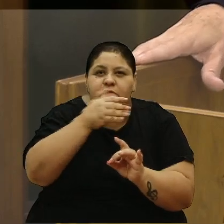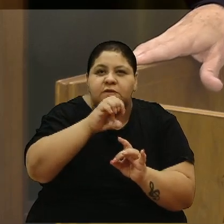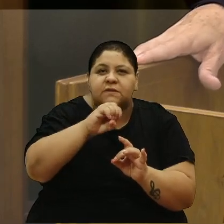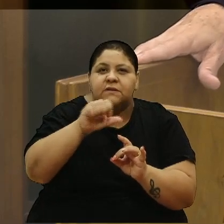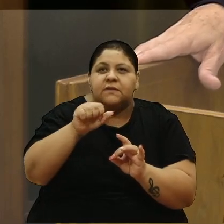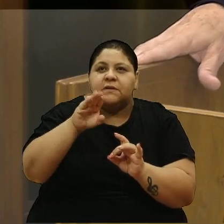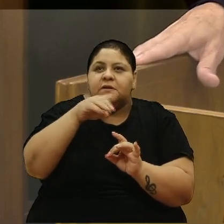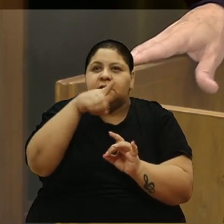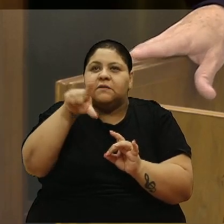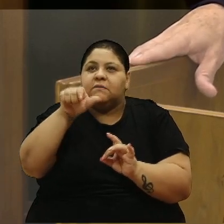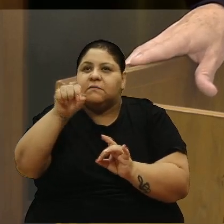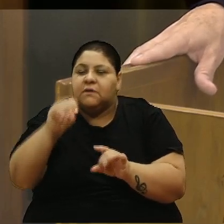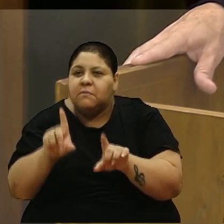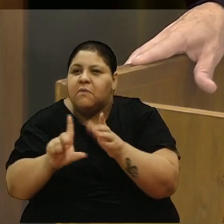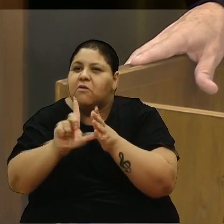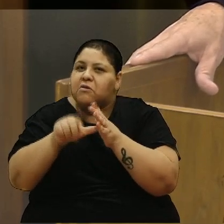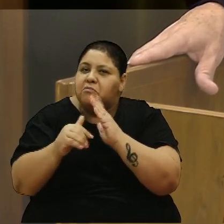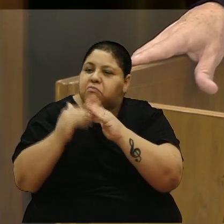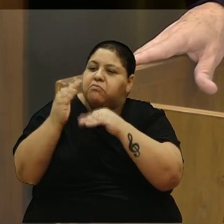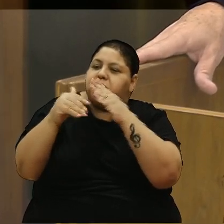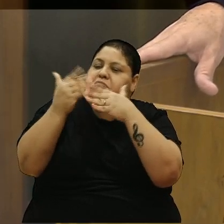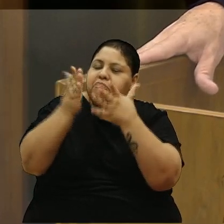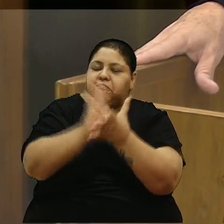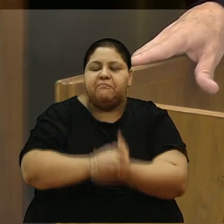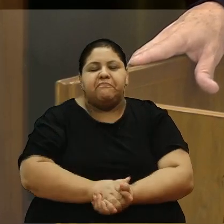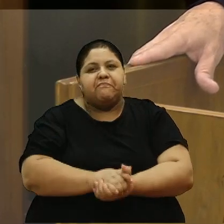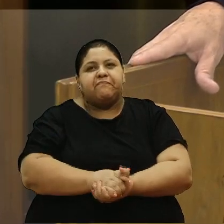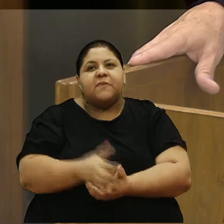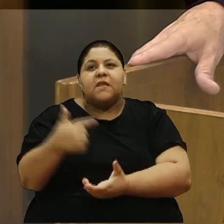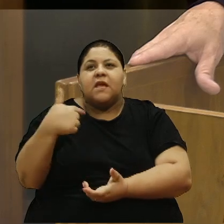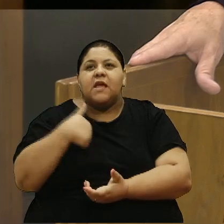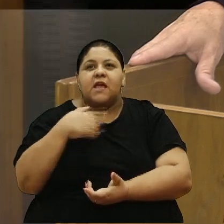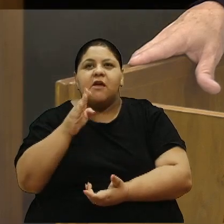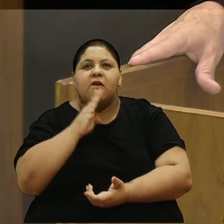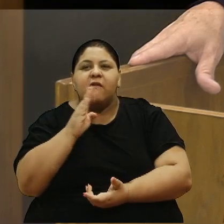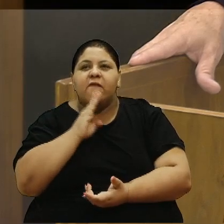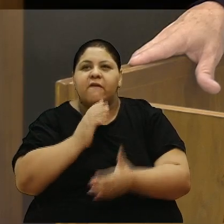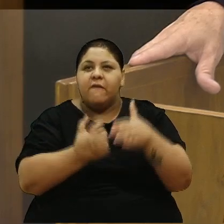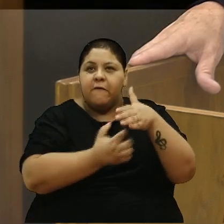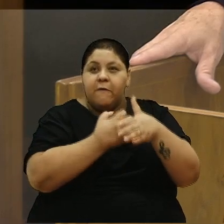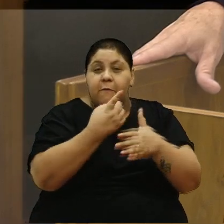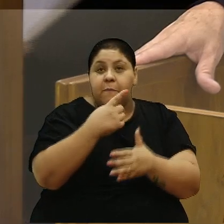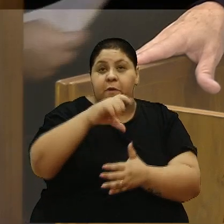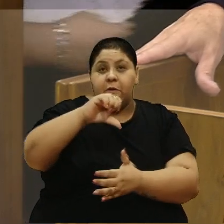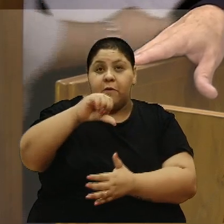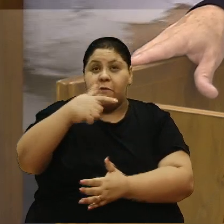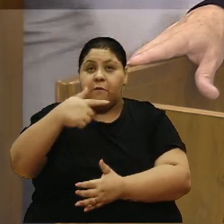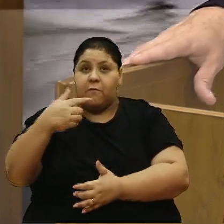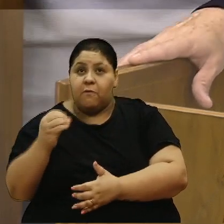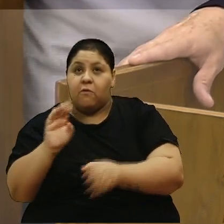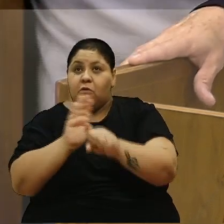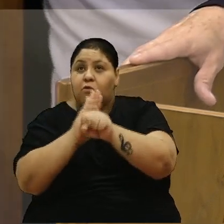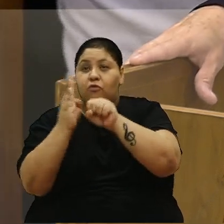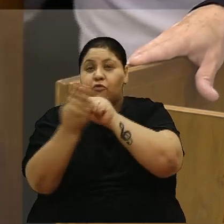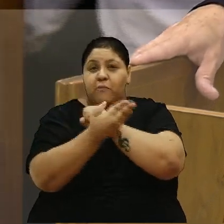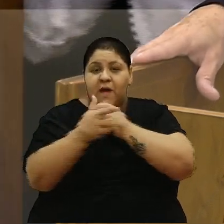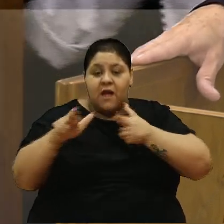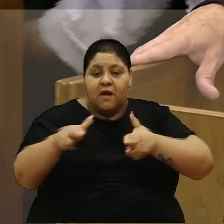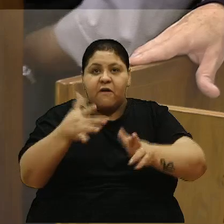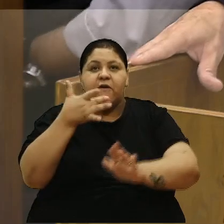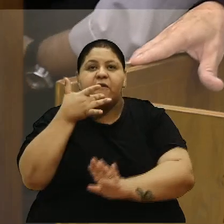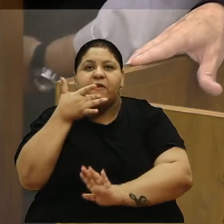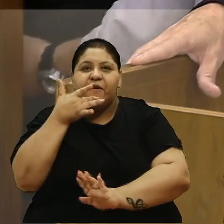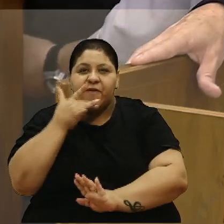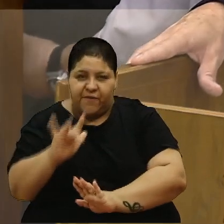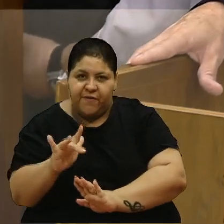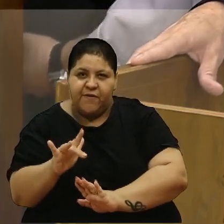adaptando. Eu tive a felicidade de conhecer essa empresa em 1970, aí no bairro Rio Branco, na Avenida Rio